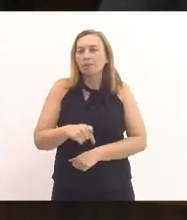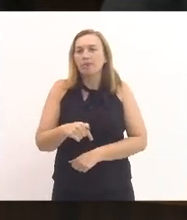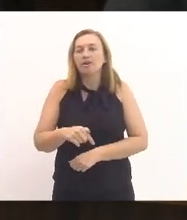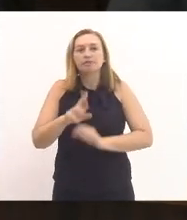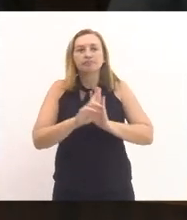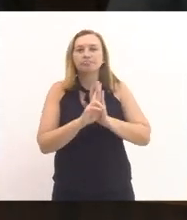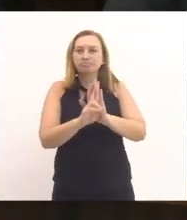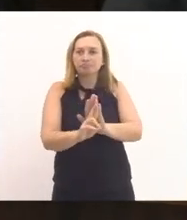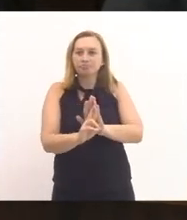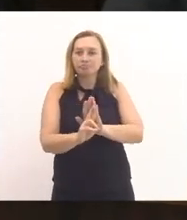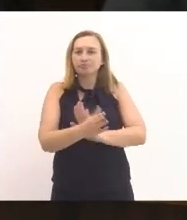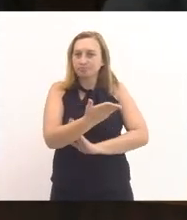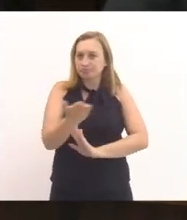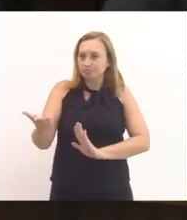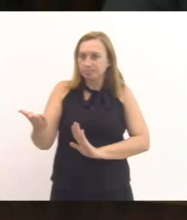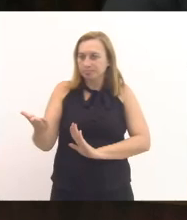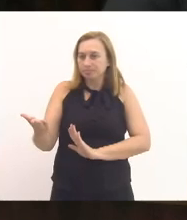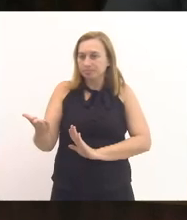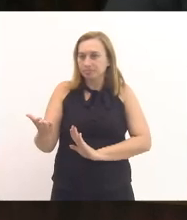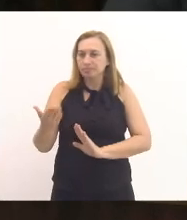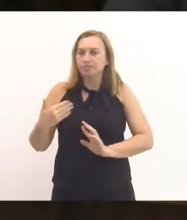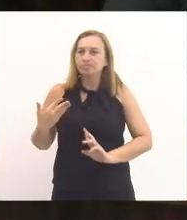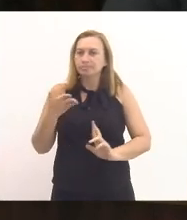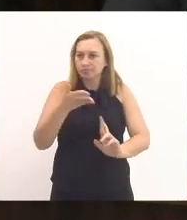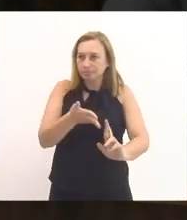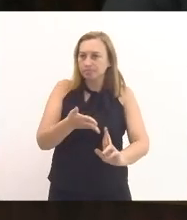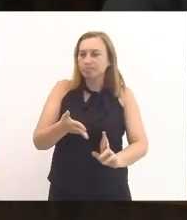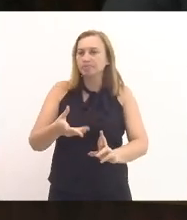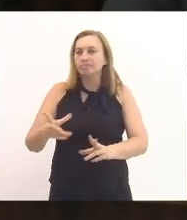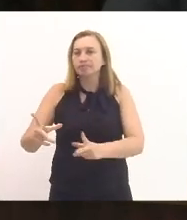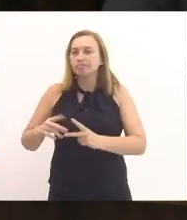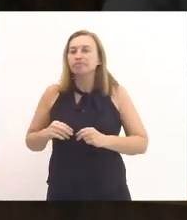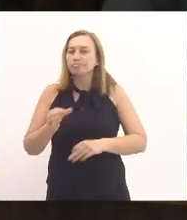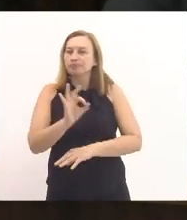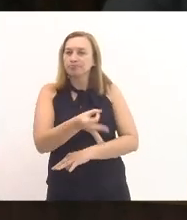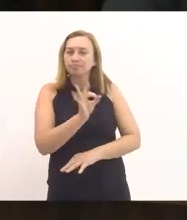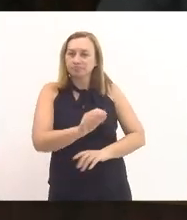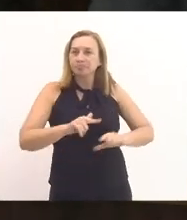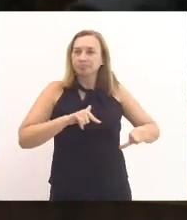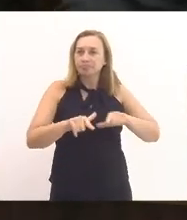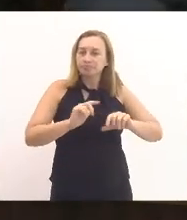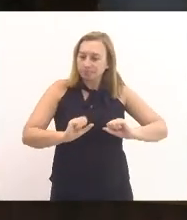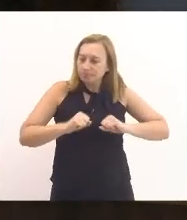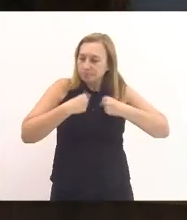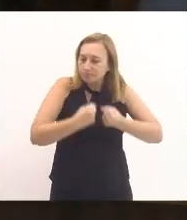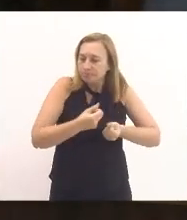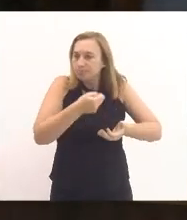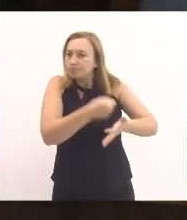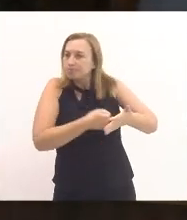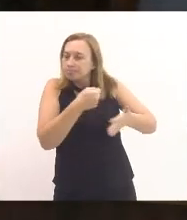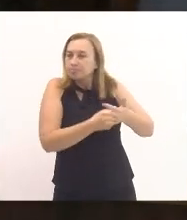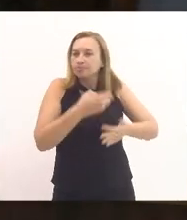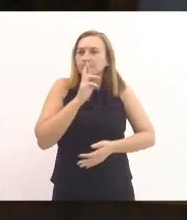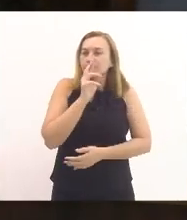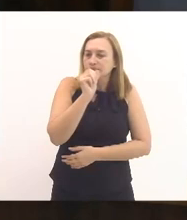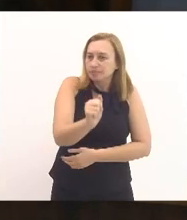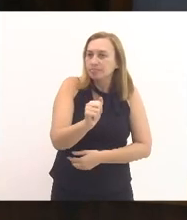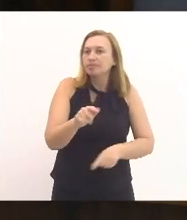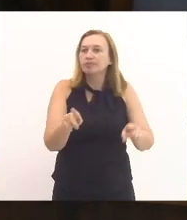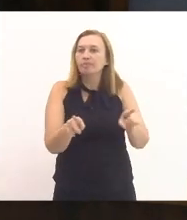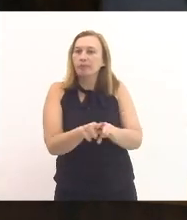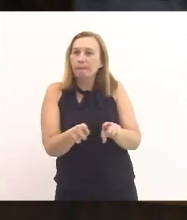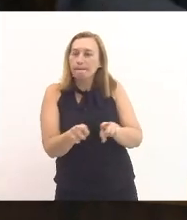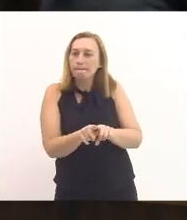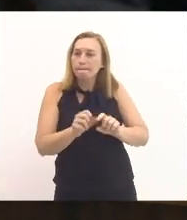os representantes que vocês merecem e a gente pode ter certeza que a gente está atuando bastante em cima disso Amorim é